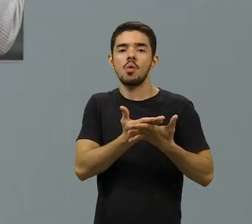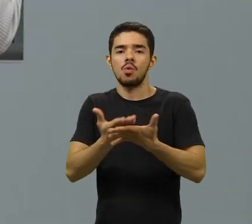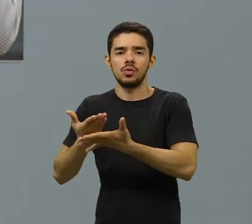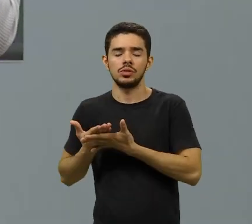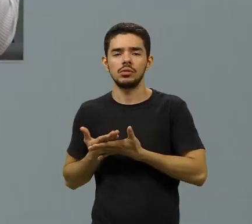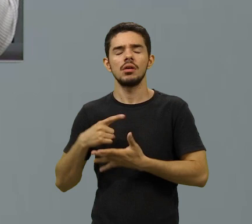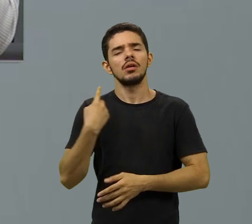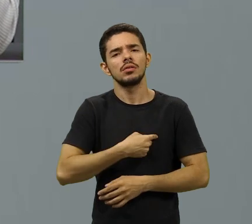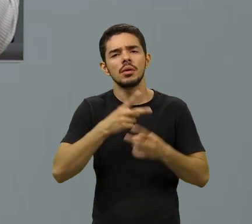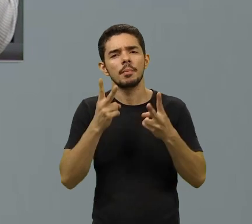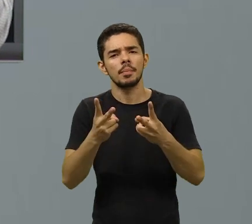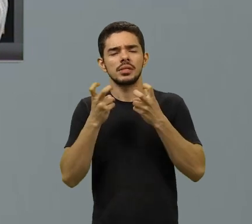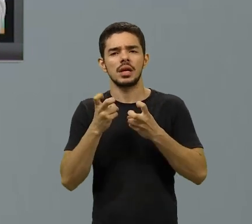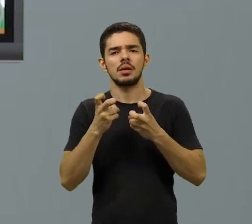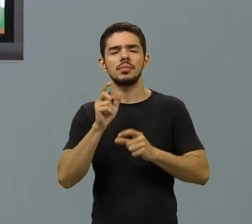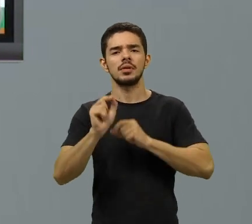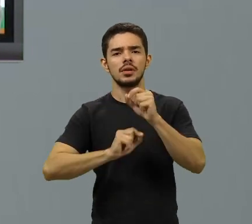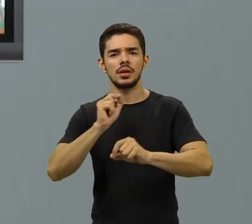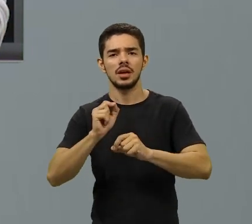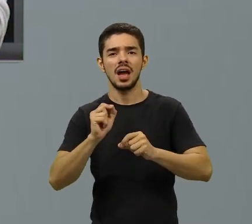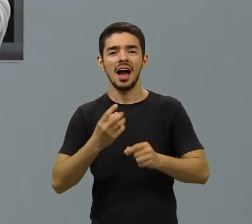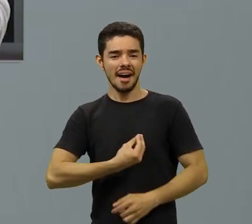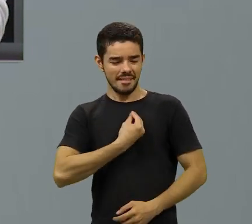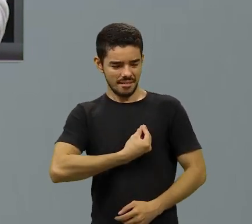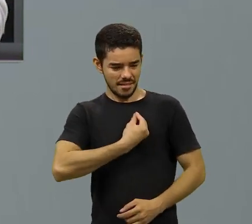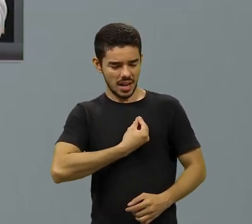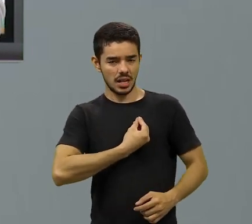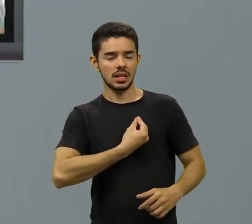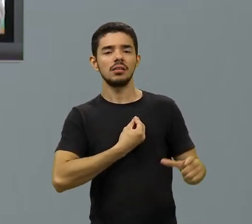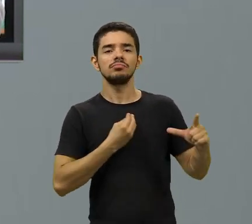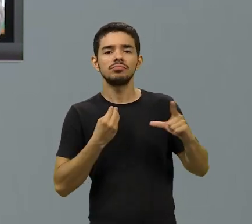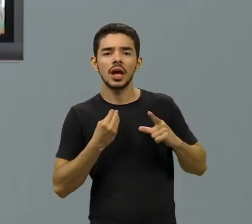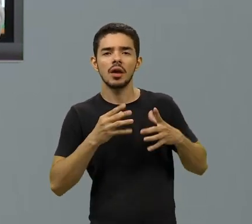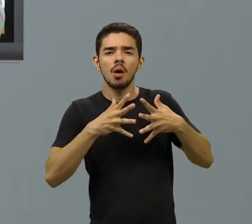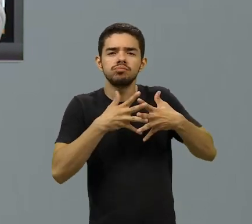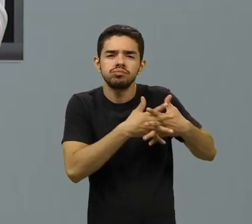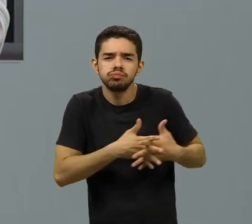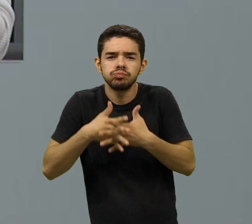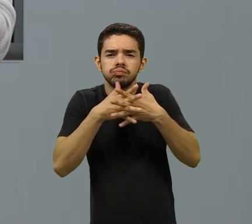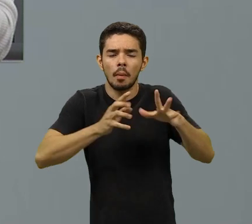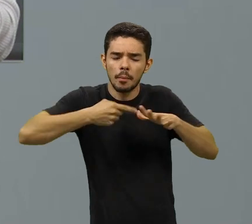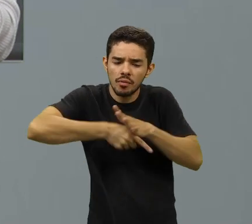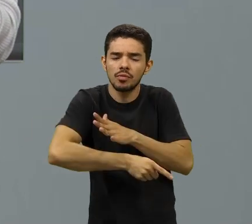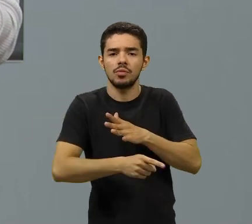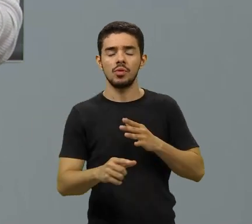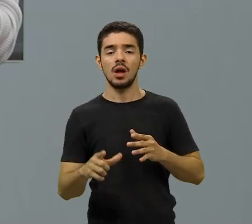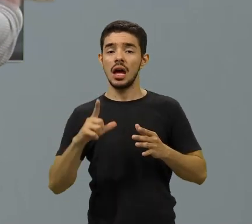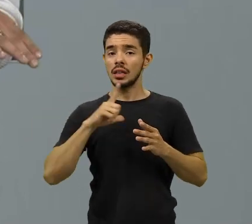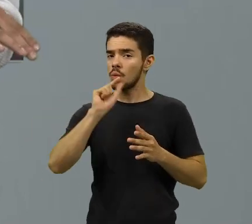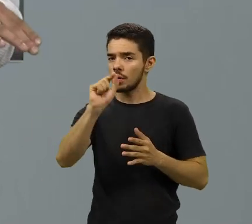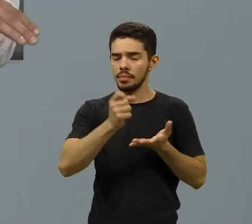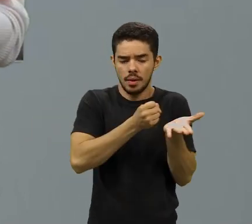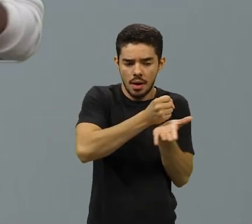nós percebemos que a complexidade da vida, ela vai vir desde o mais basal, desde o